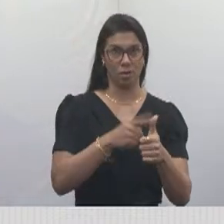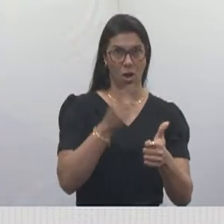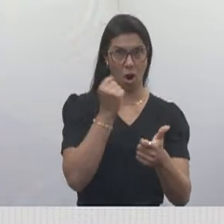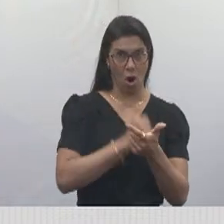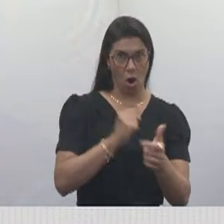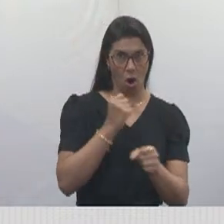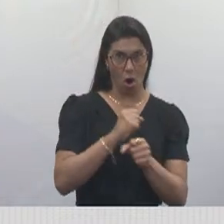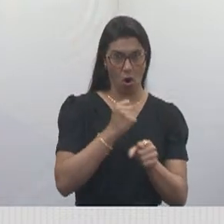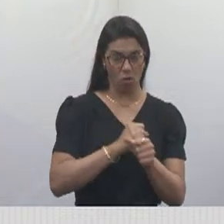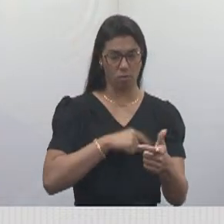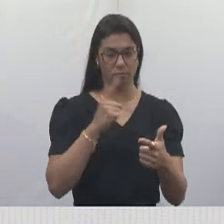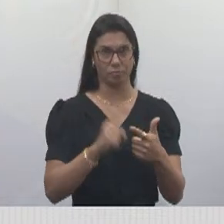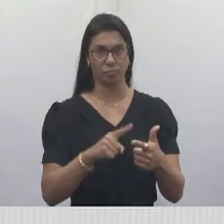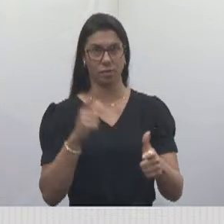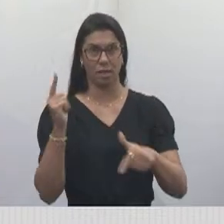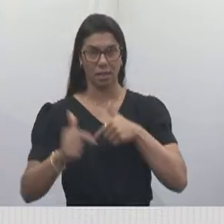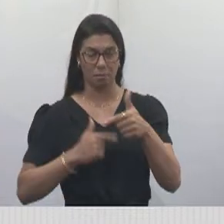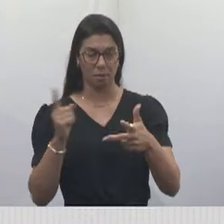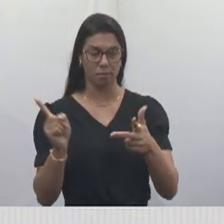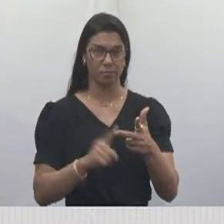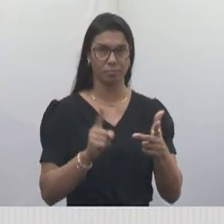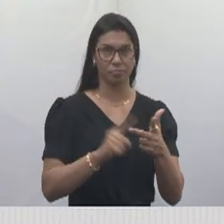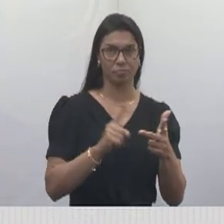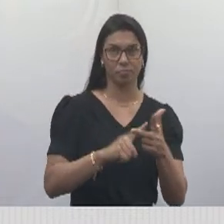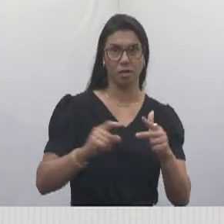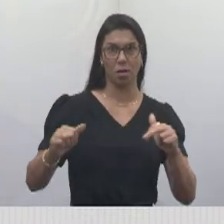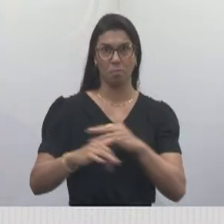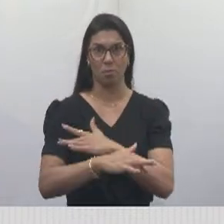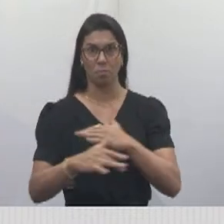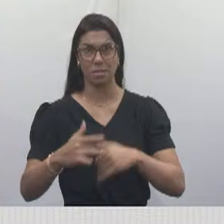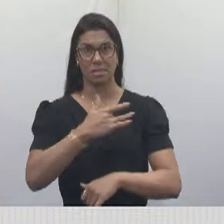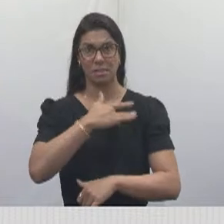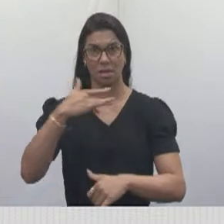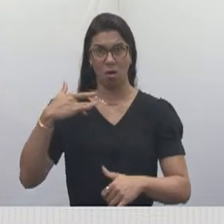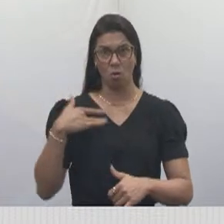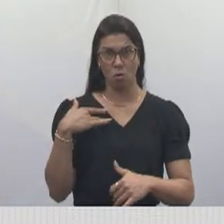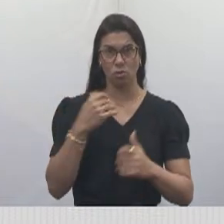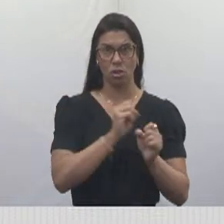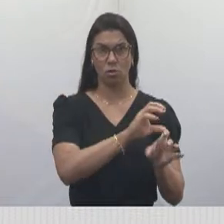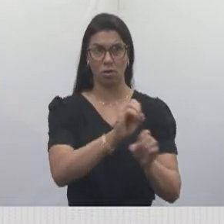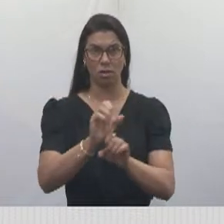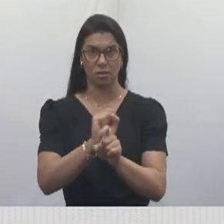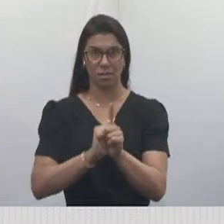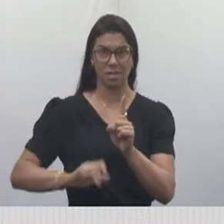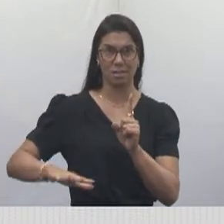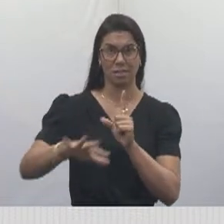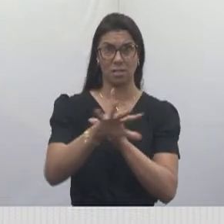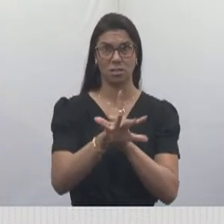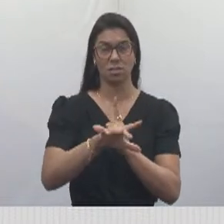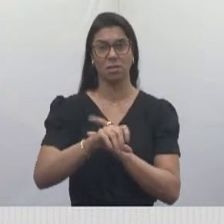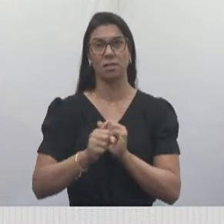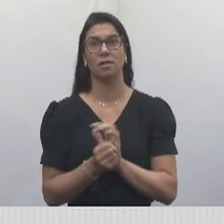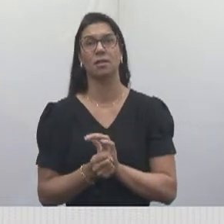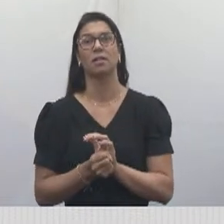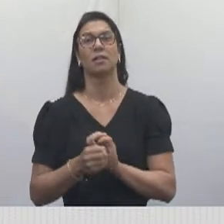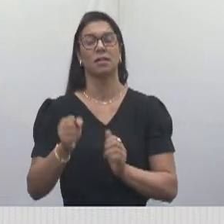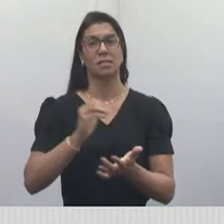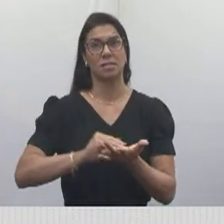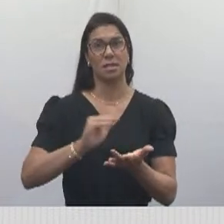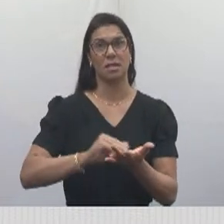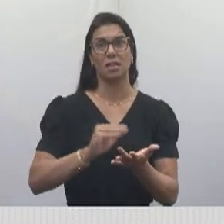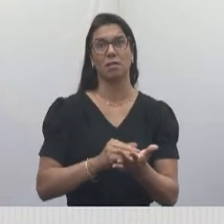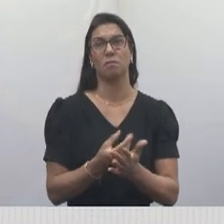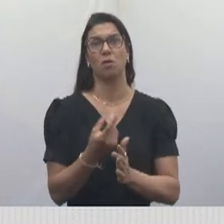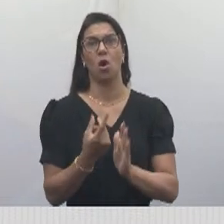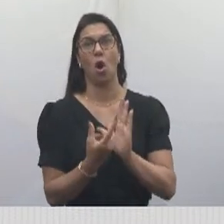e mobilidade. Porque saúde, educação e assistência são as 3 secretarias que têm um orçamento maior, mexe